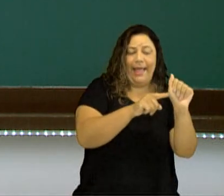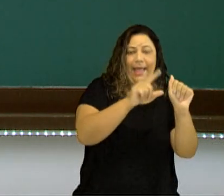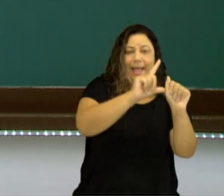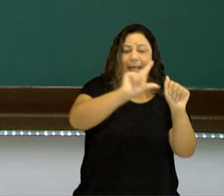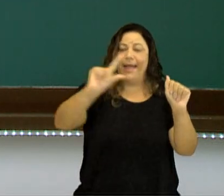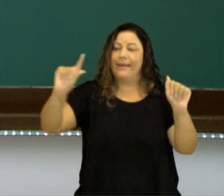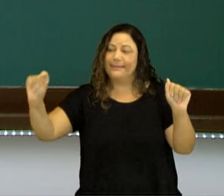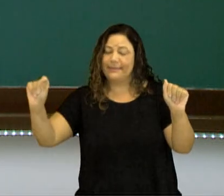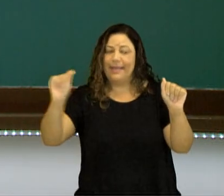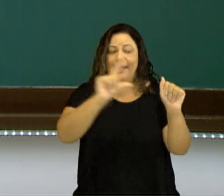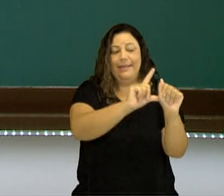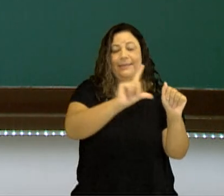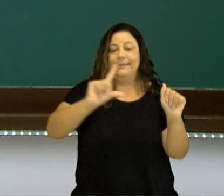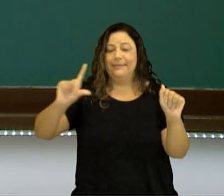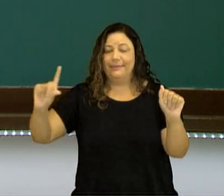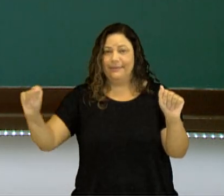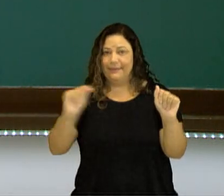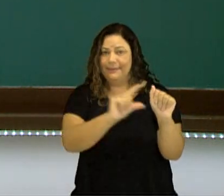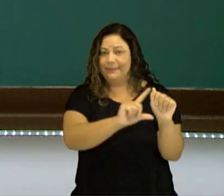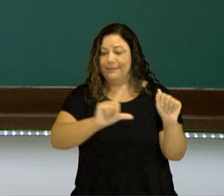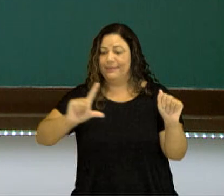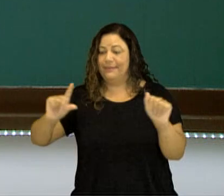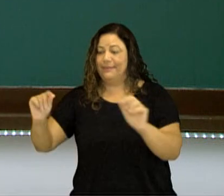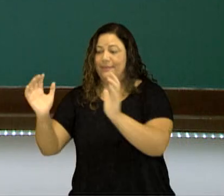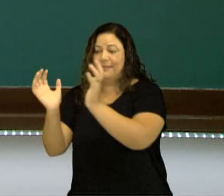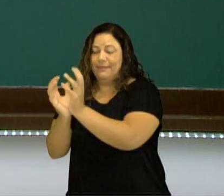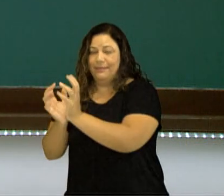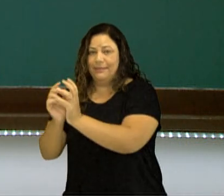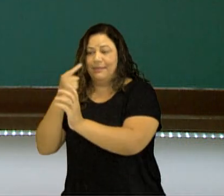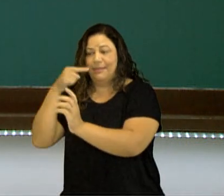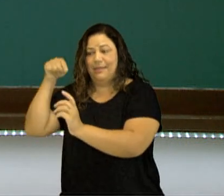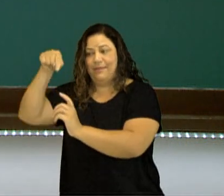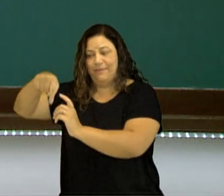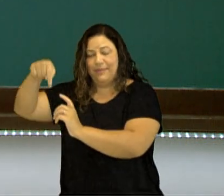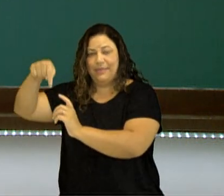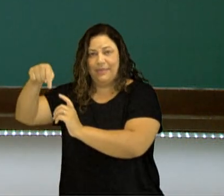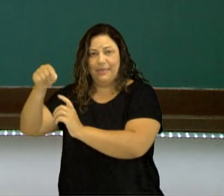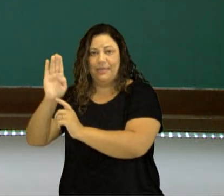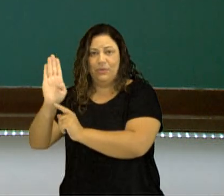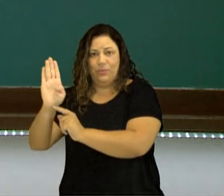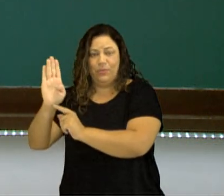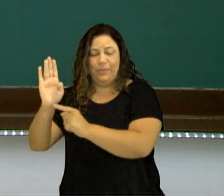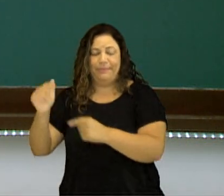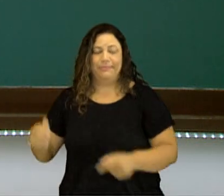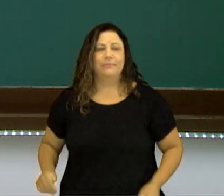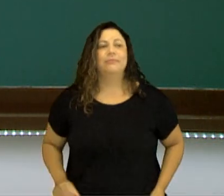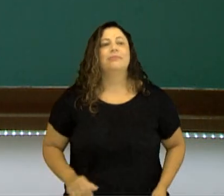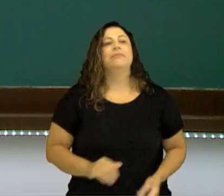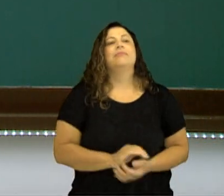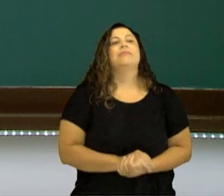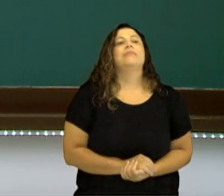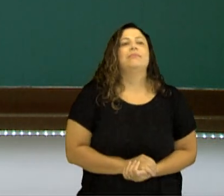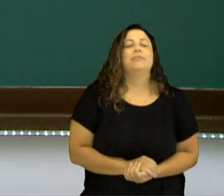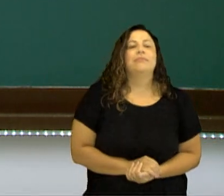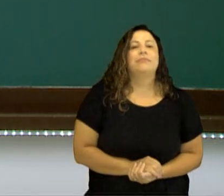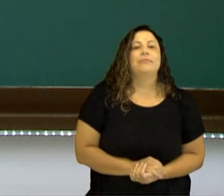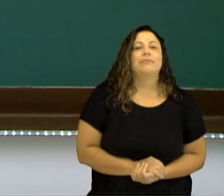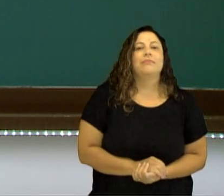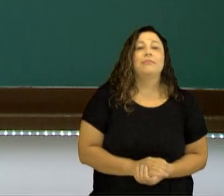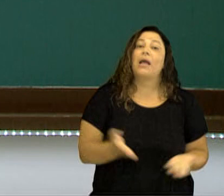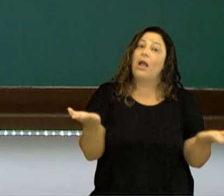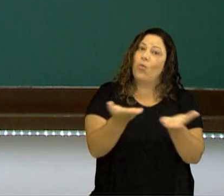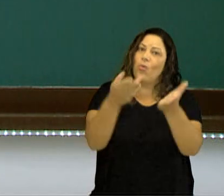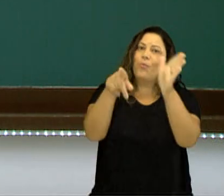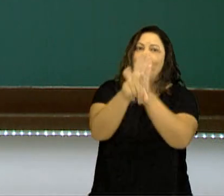e o que sai dessa função eu vou encontrar no conjunto B, tá ok? Um